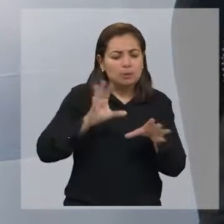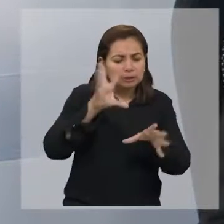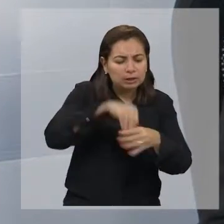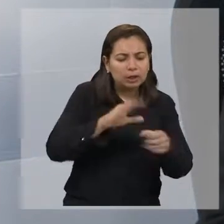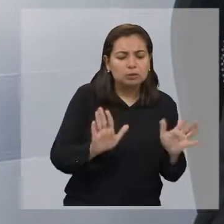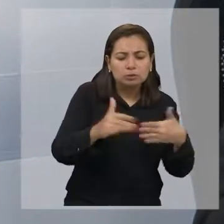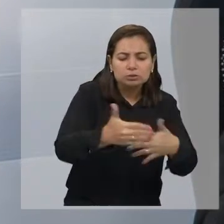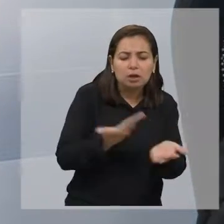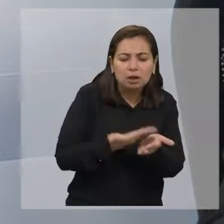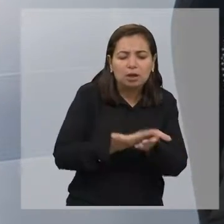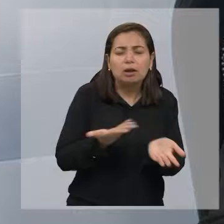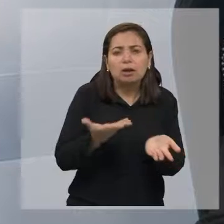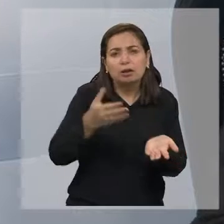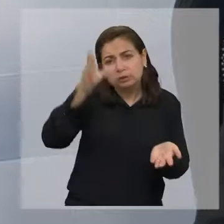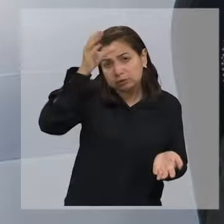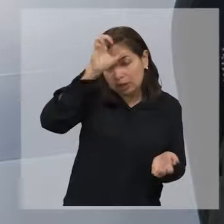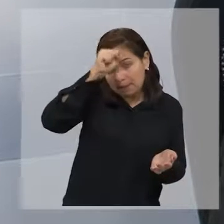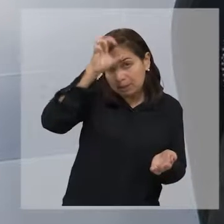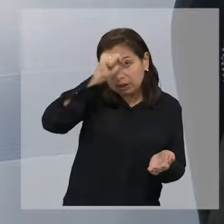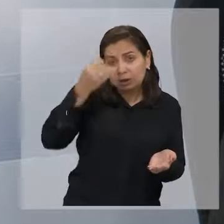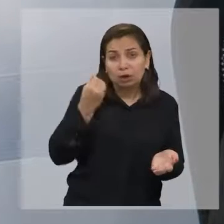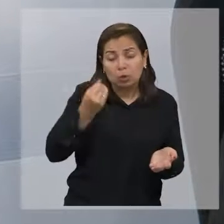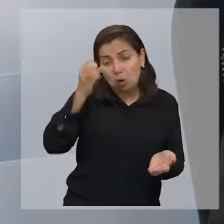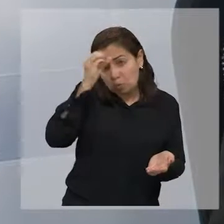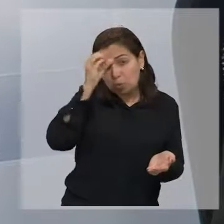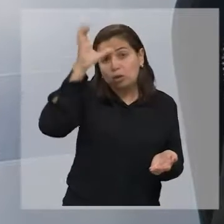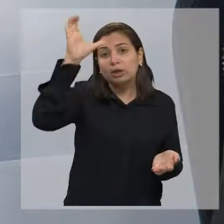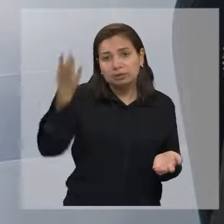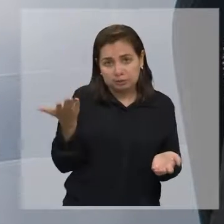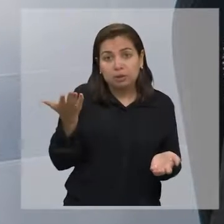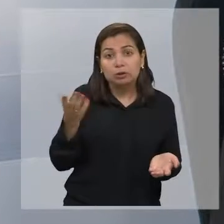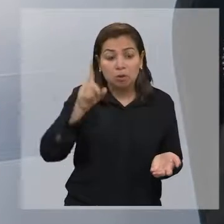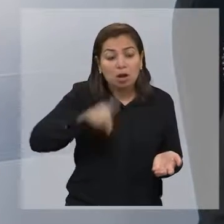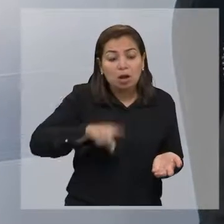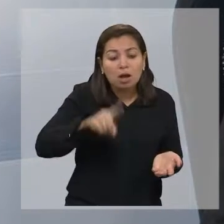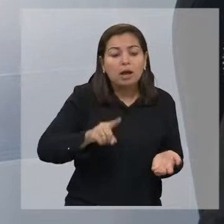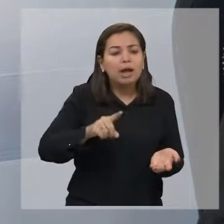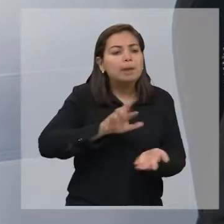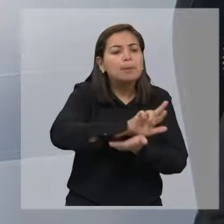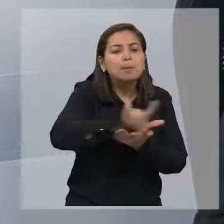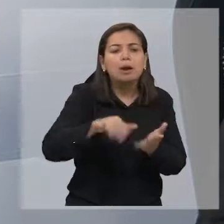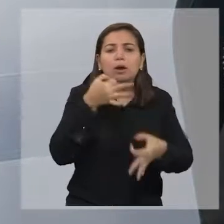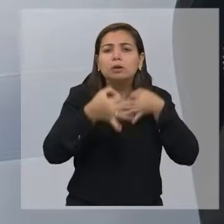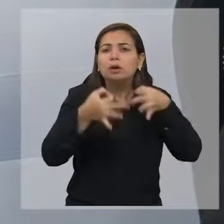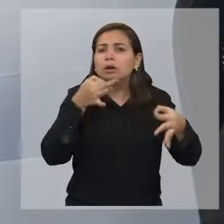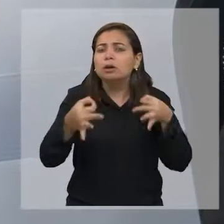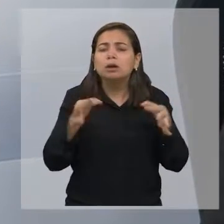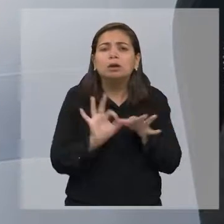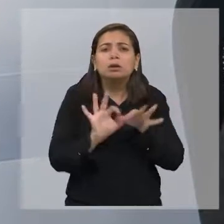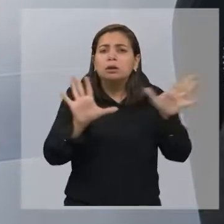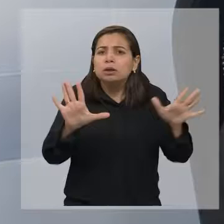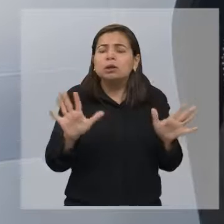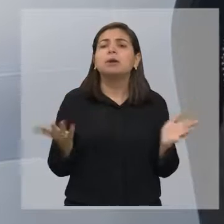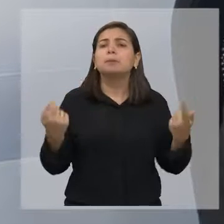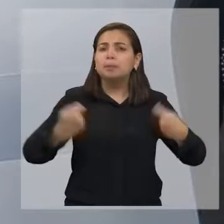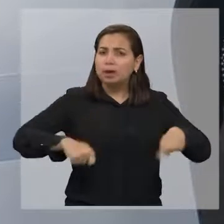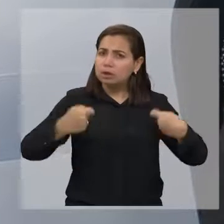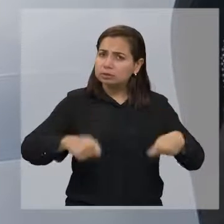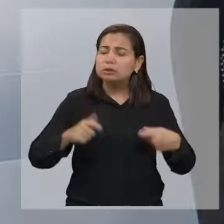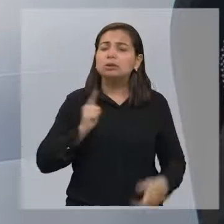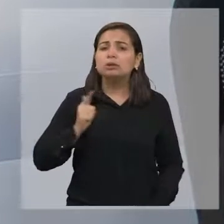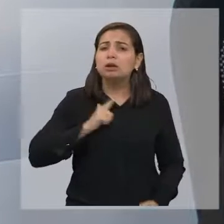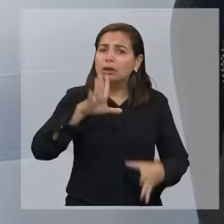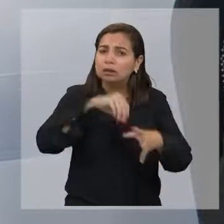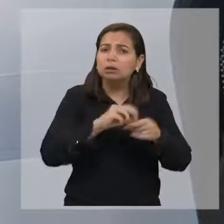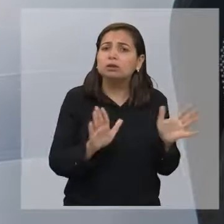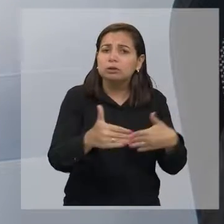para a produção do saber, para a produção do conhecimento, mas é um espaço para o pluralismo, para a liberdade de pensamento, para a liberdade de